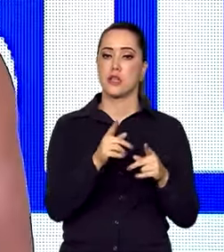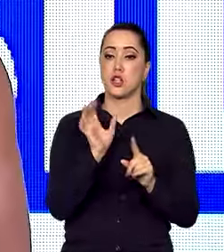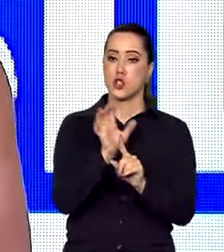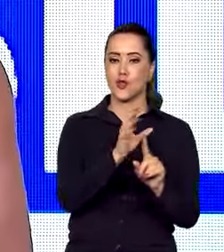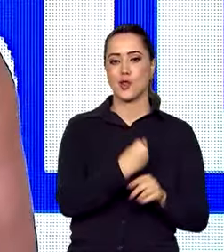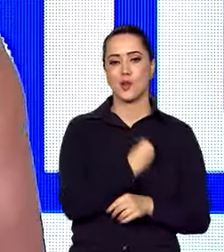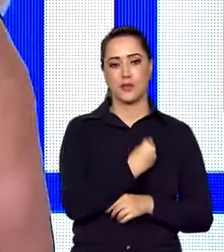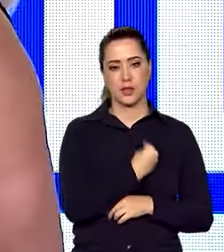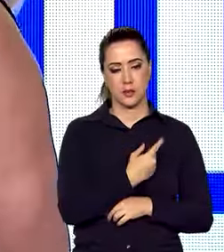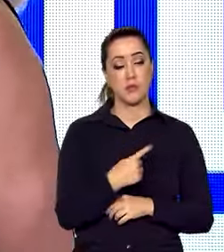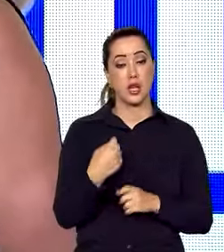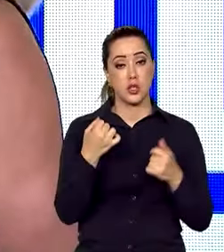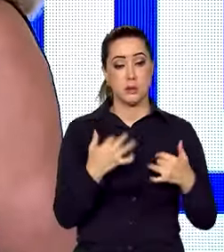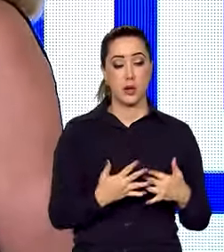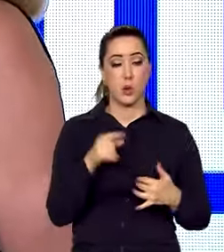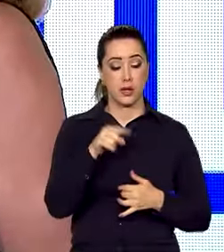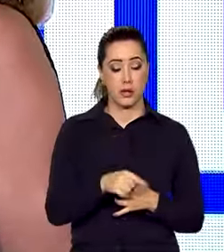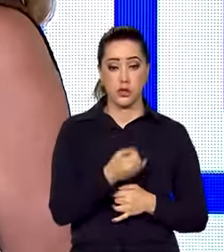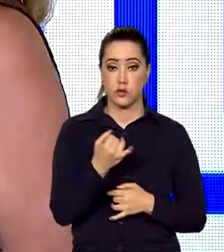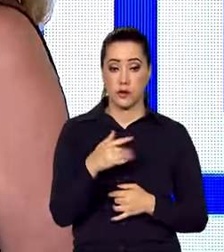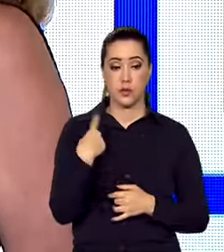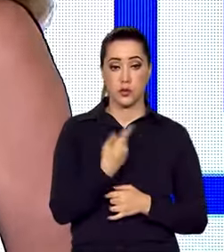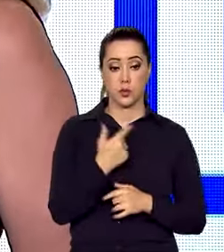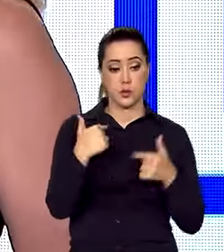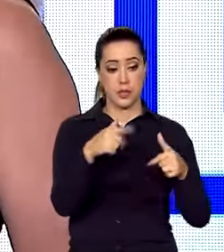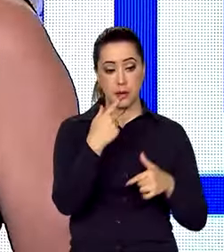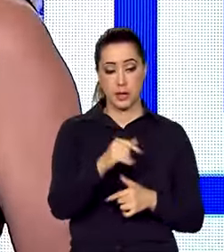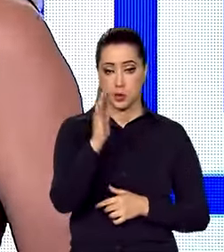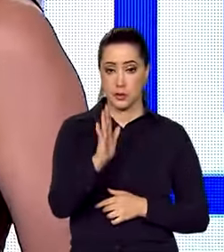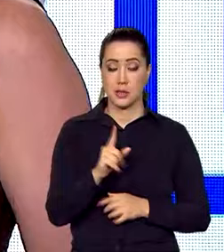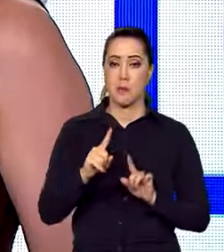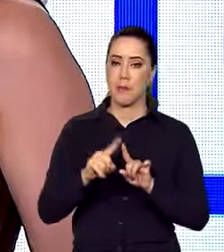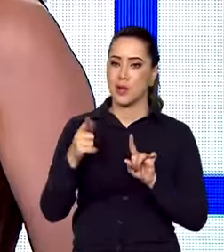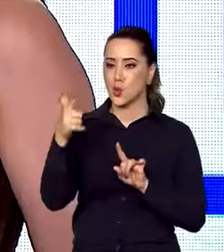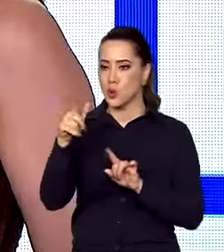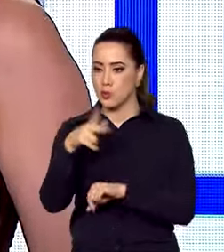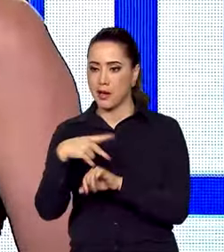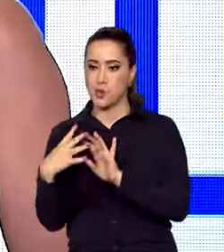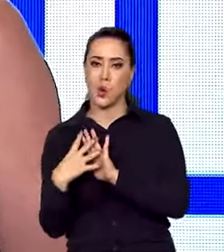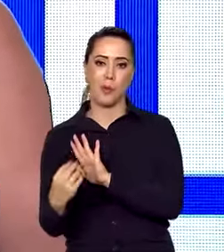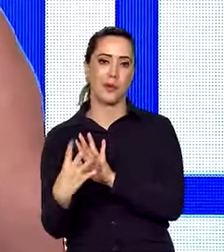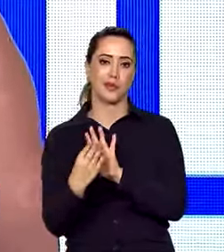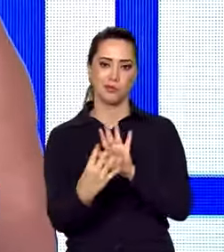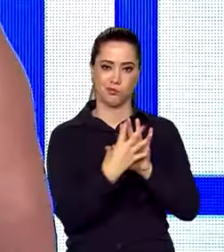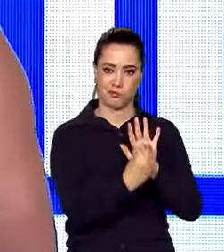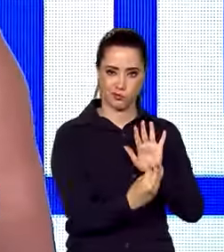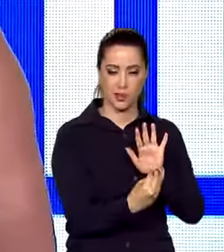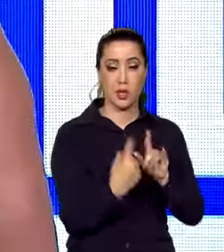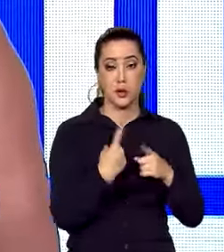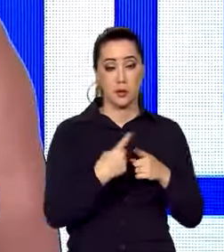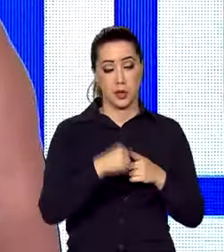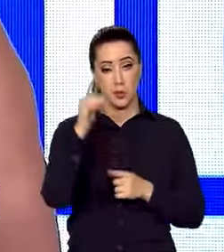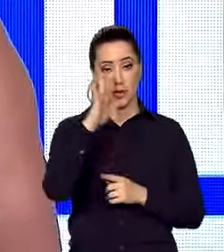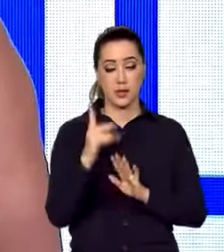vidas. Nós falamos aqui muito do que nós fazemos aqui no Brasil, mas há um espelho lá fora. O Brasil